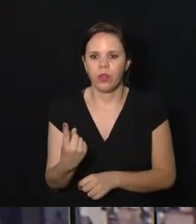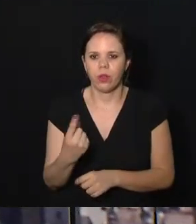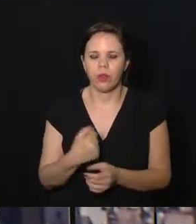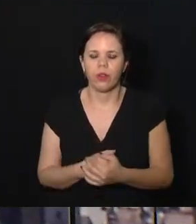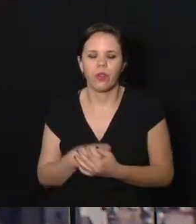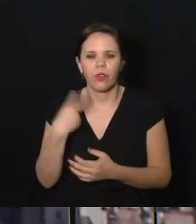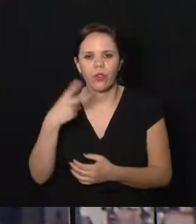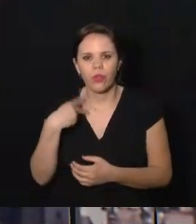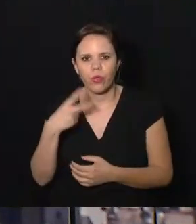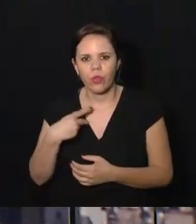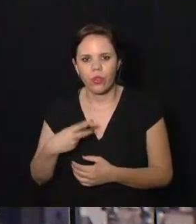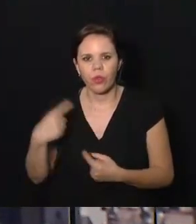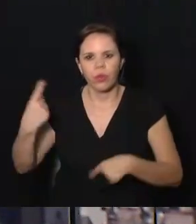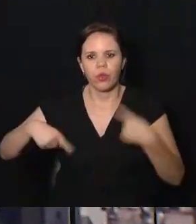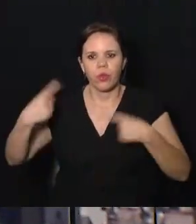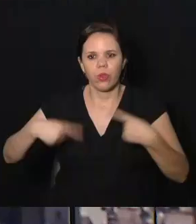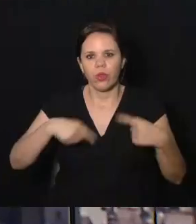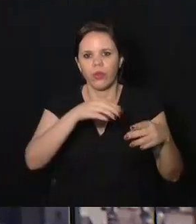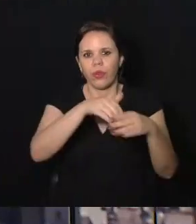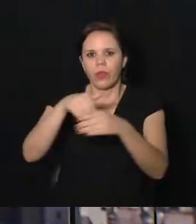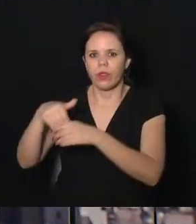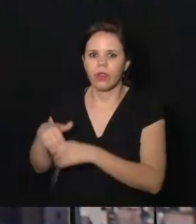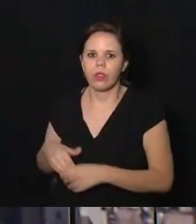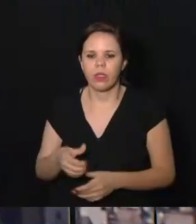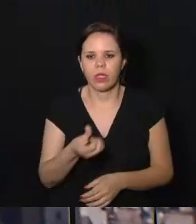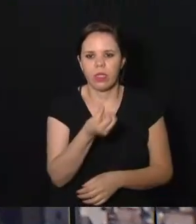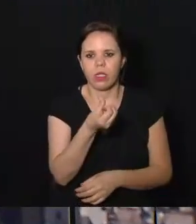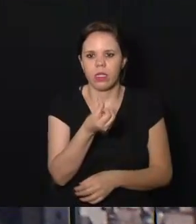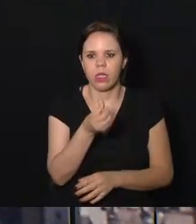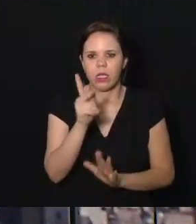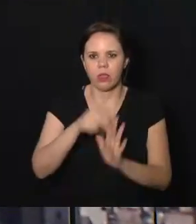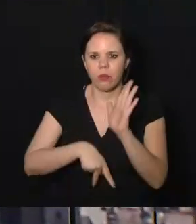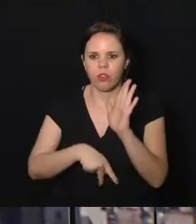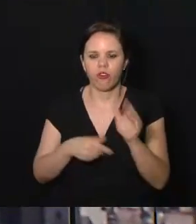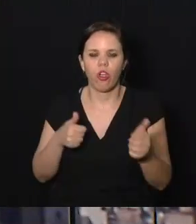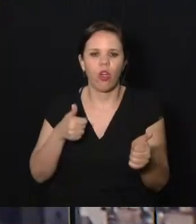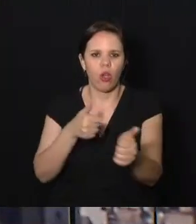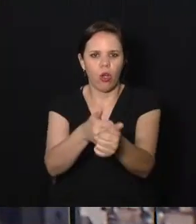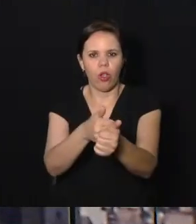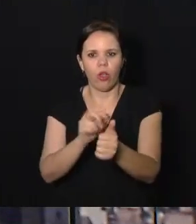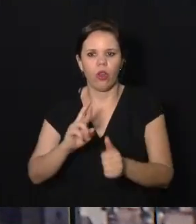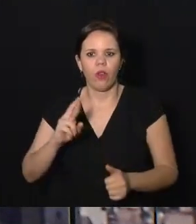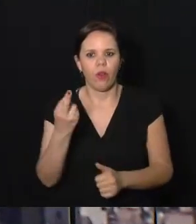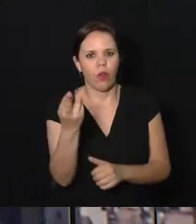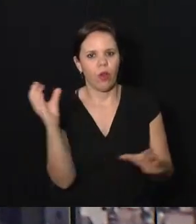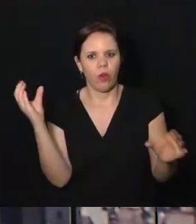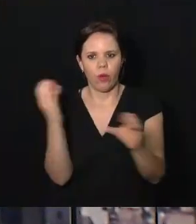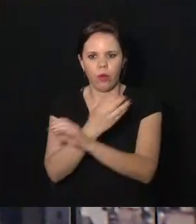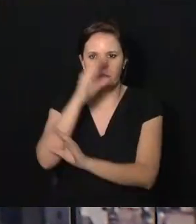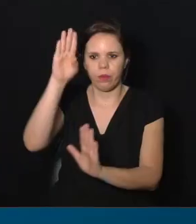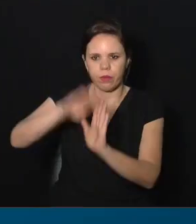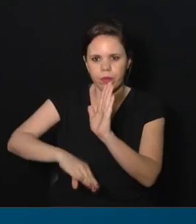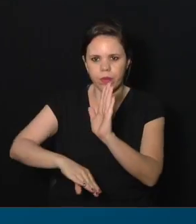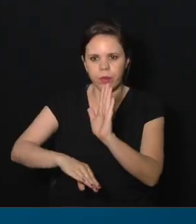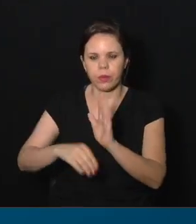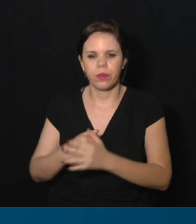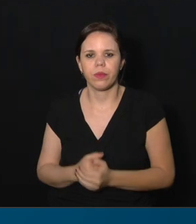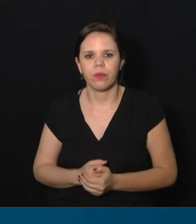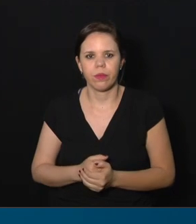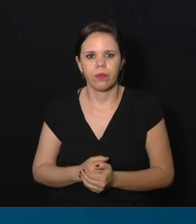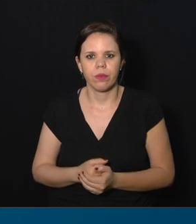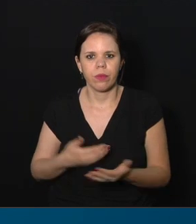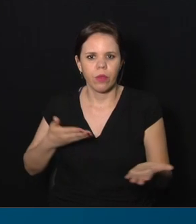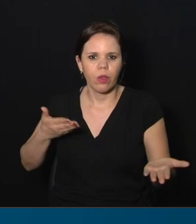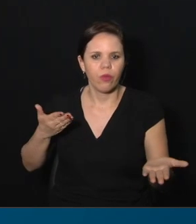os vereadores discutiram e votaram 6 projetos. Acompanhe agora o resultado completo da pauta. Foi